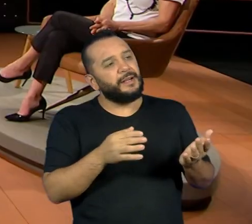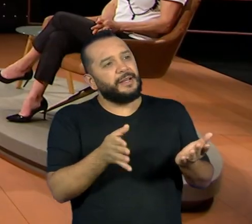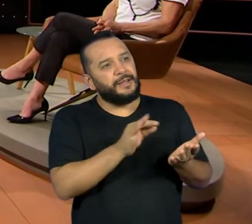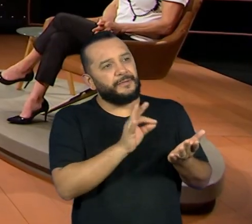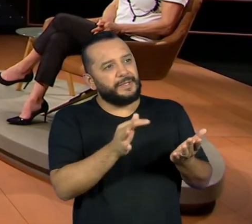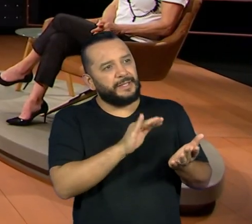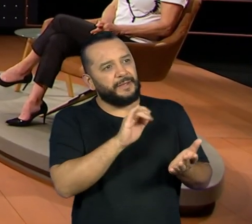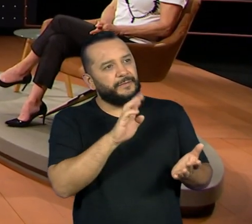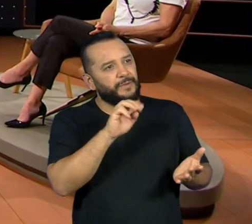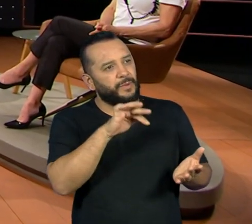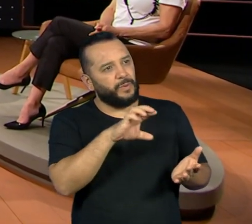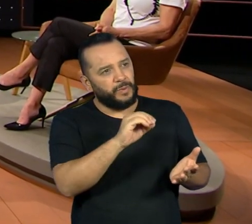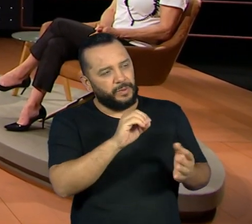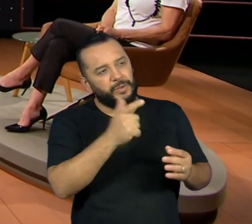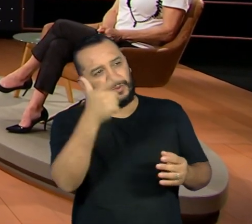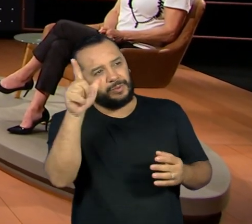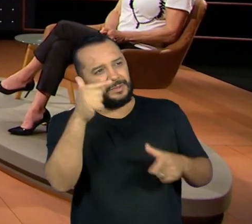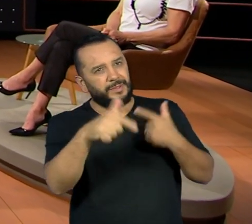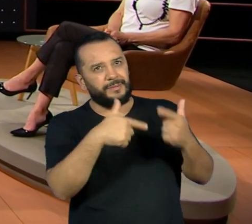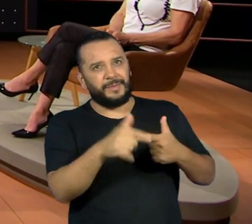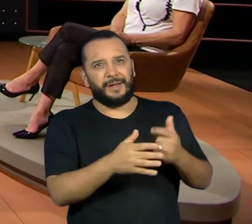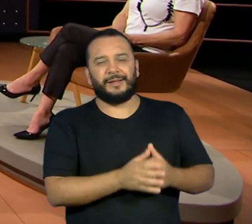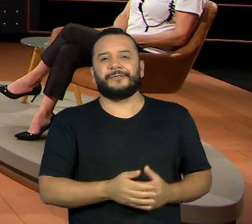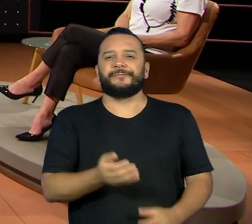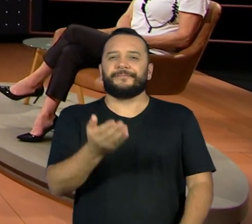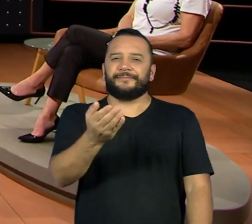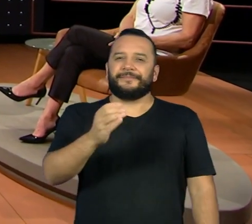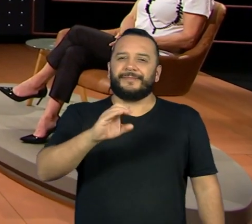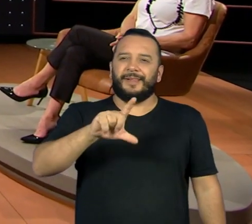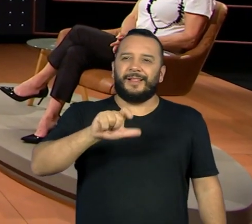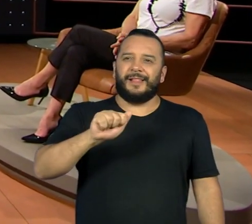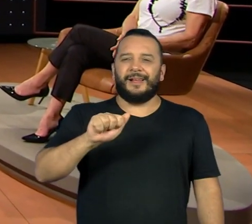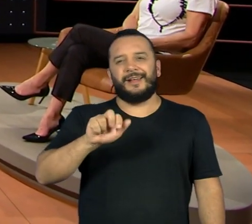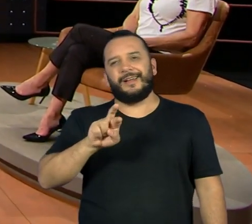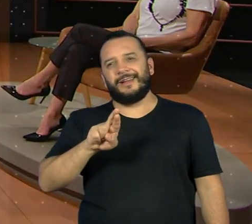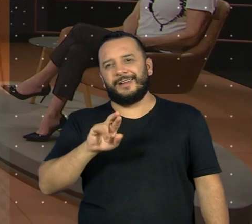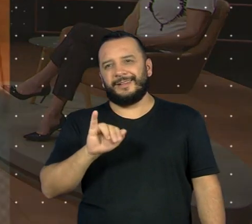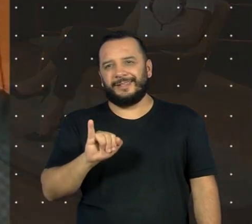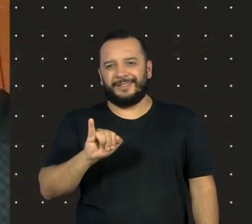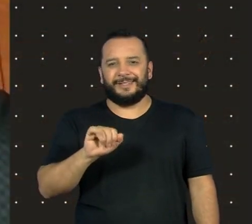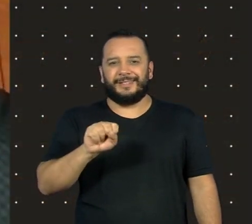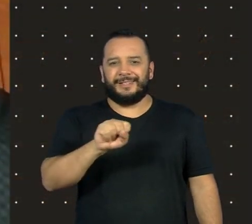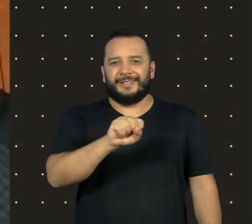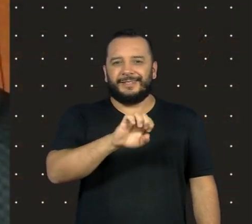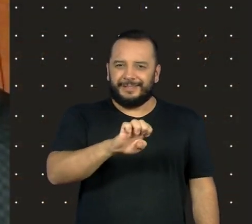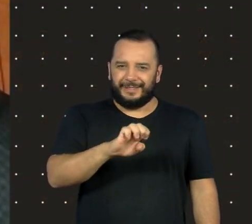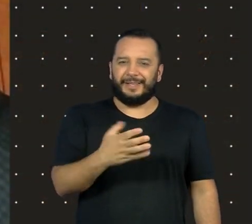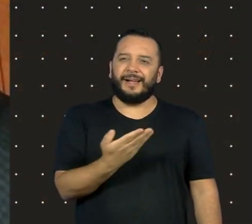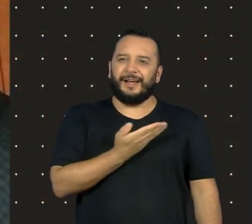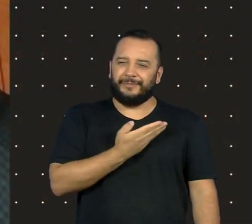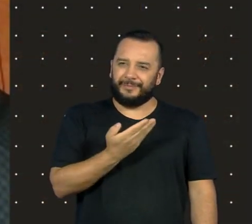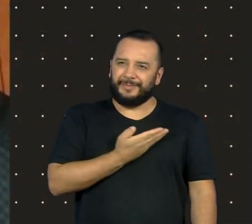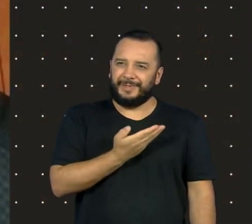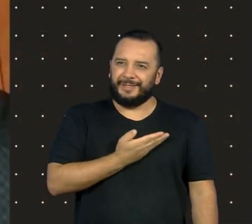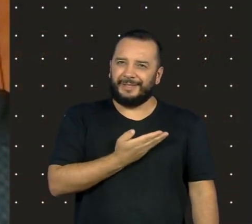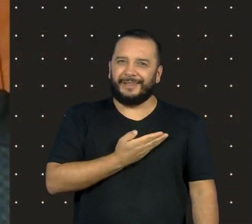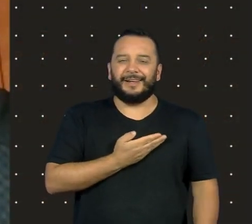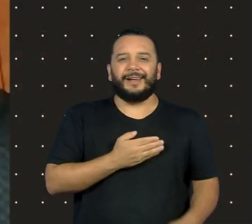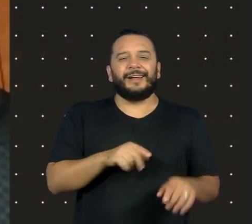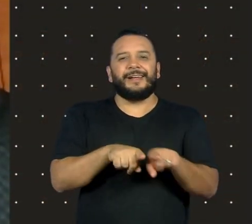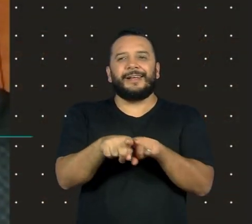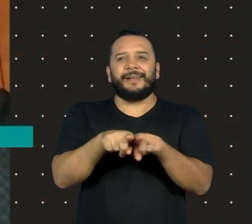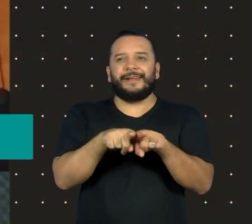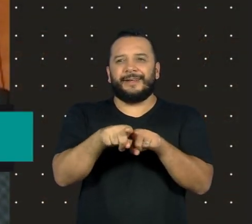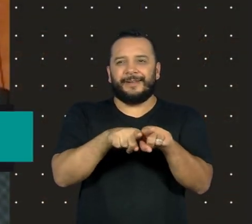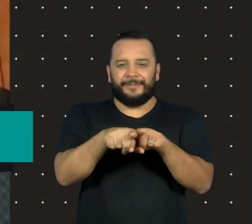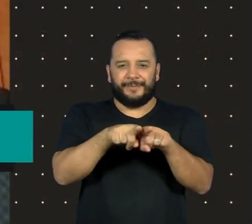é. Clarice Abujamra, uma das minhas amigas, irmãs de uma vida inteira. Curiosamente, a gente